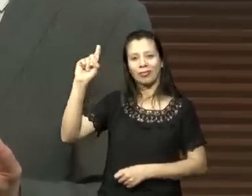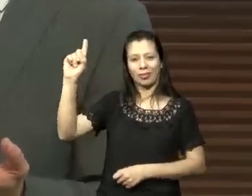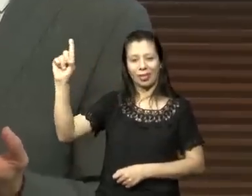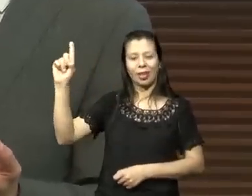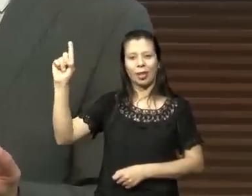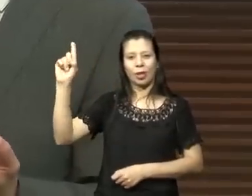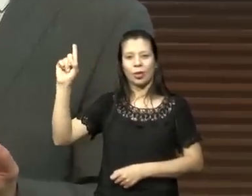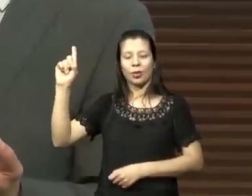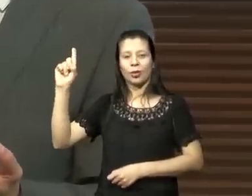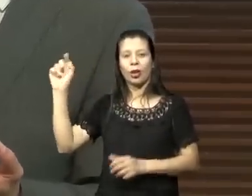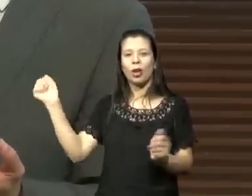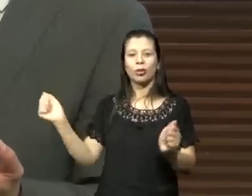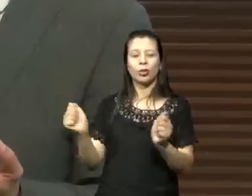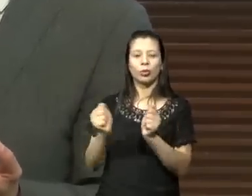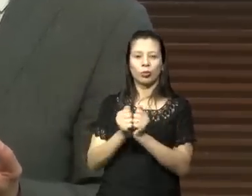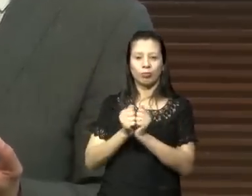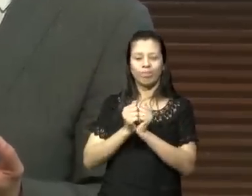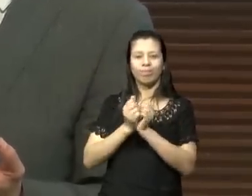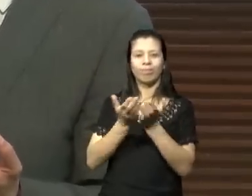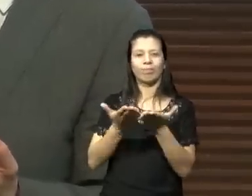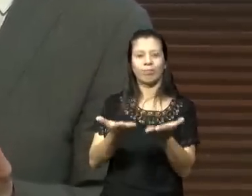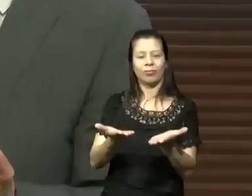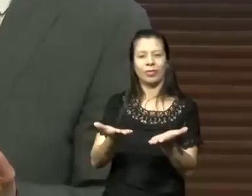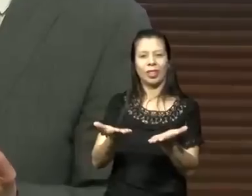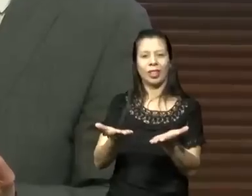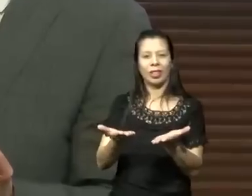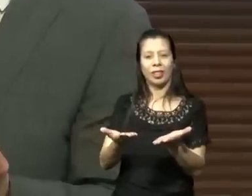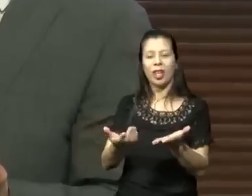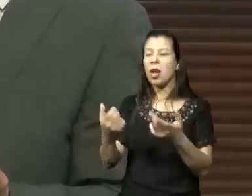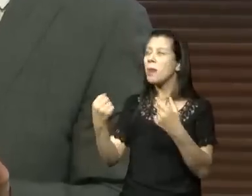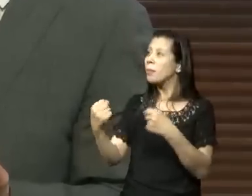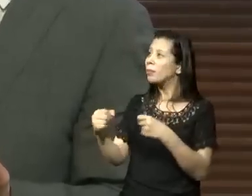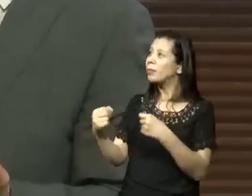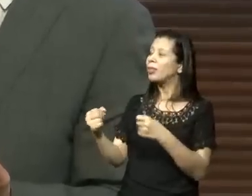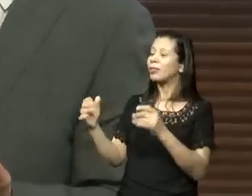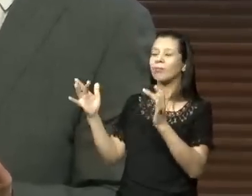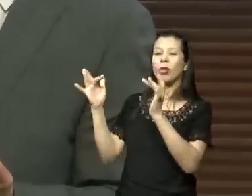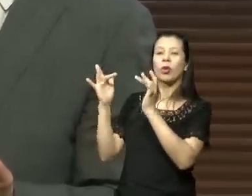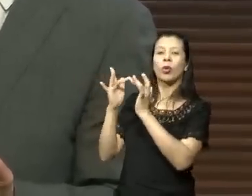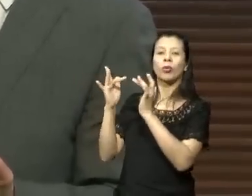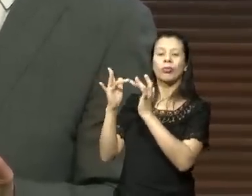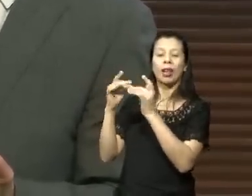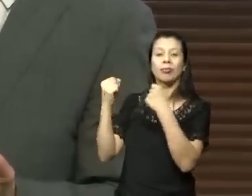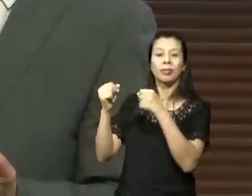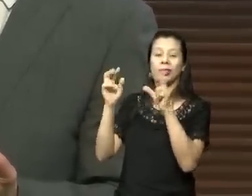ouvir ele dizer eu sou o que você precisa